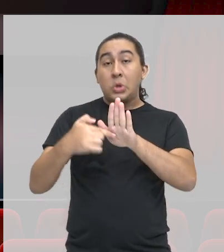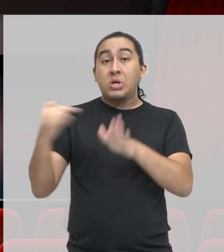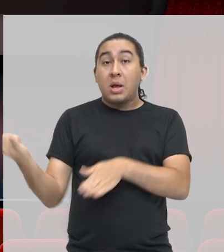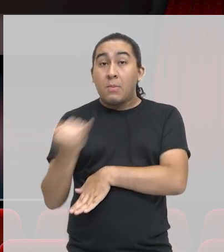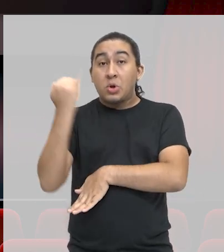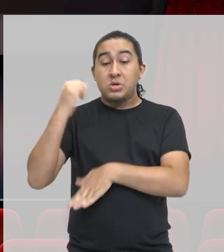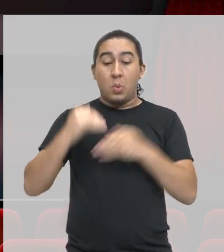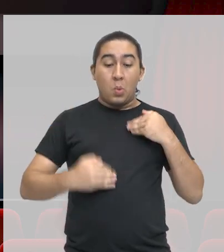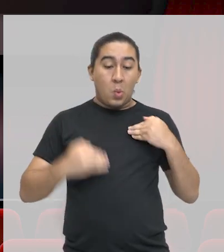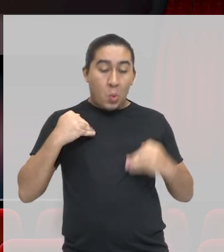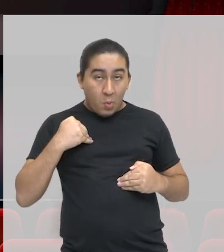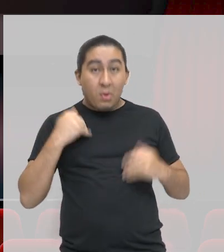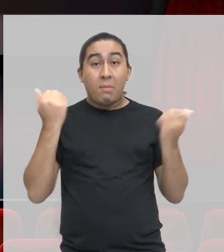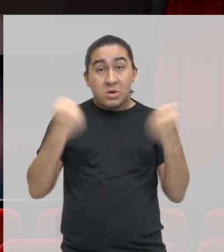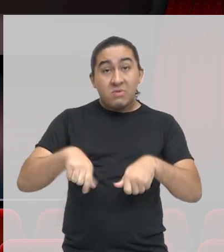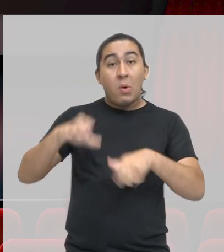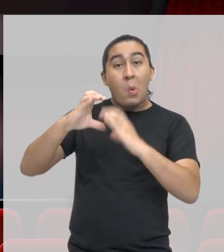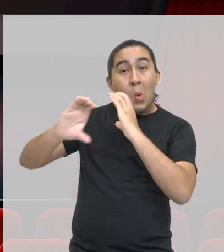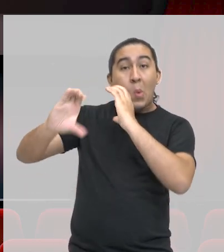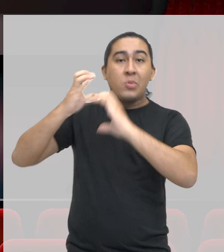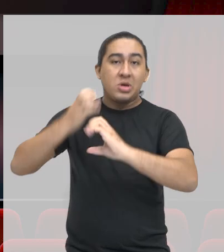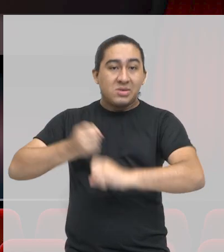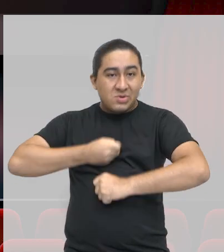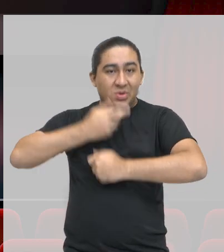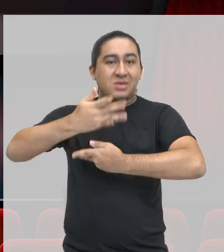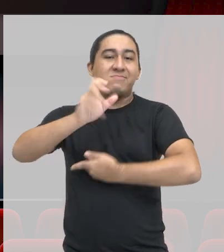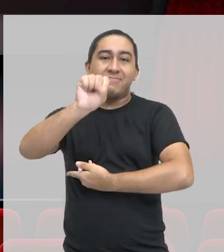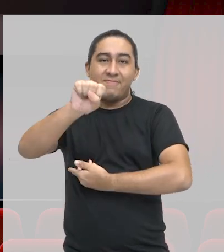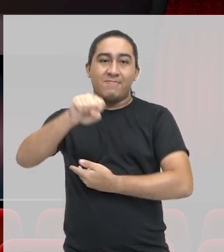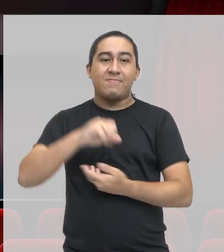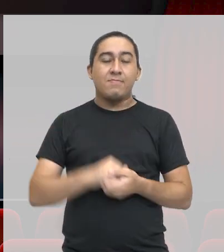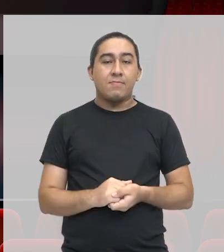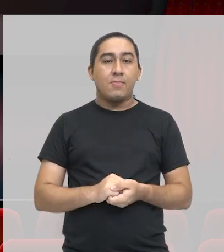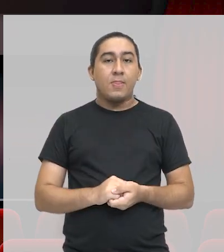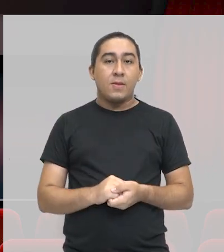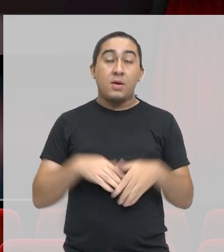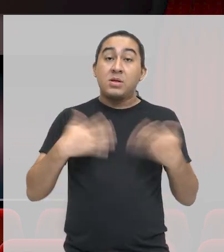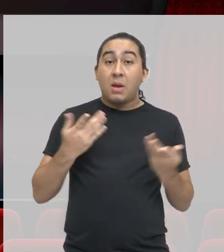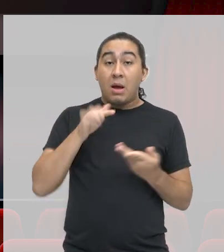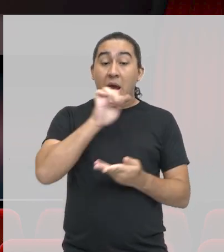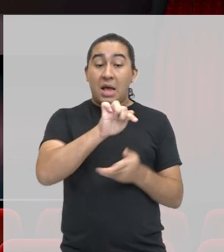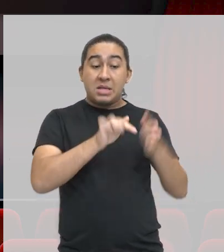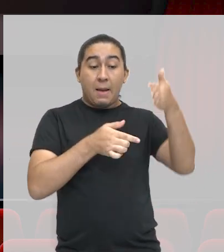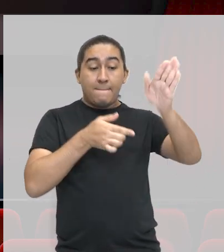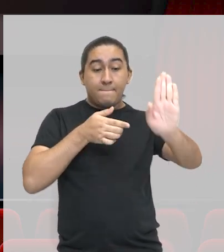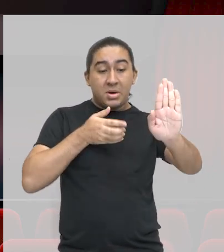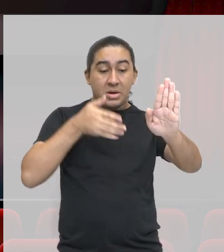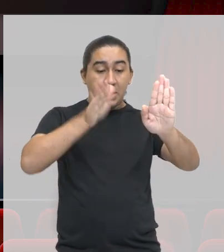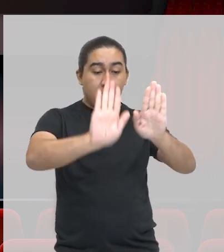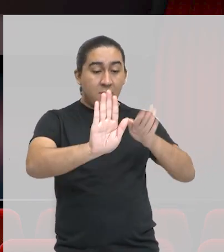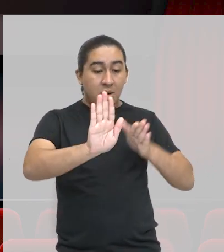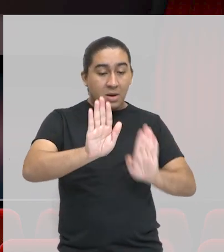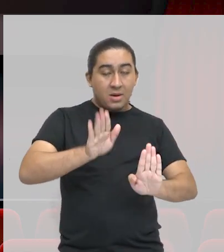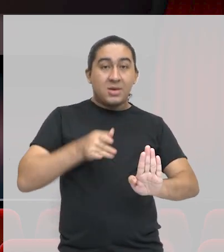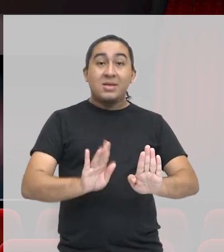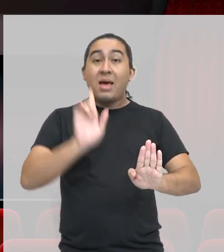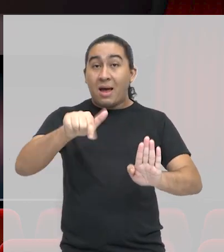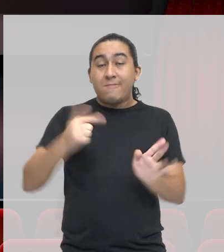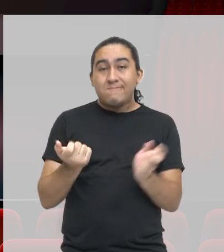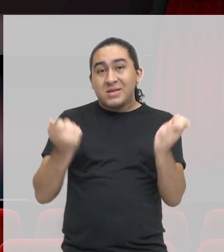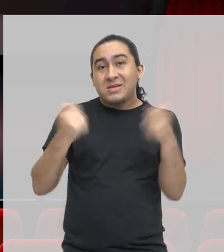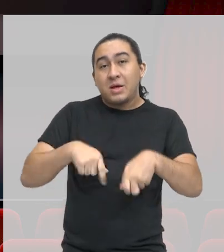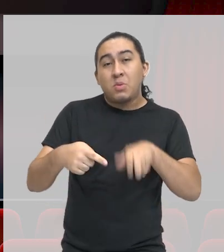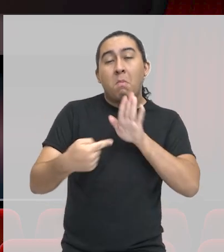importância do corpo como um veículo de expressão. Então, a mímica não apenas desenvolve a capacidade